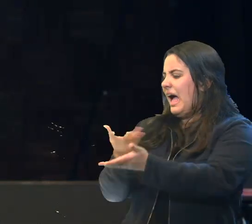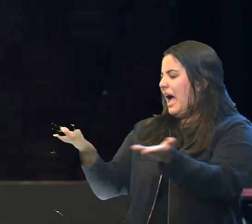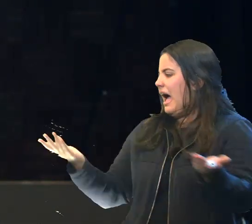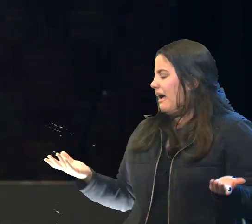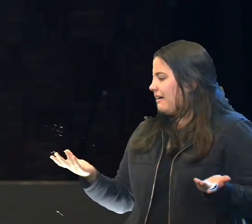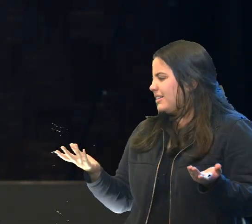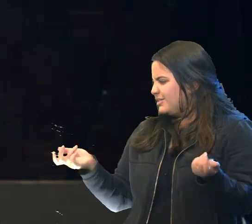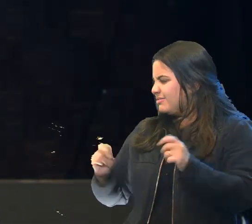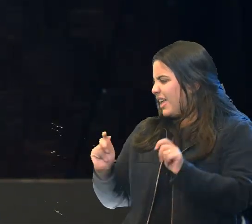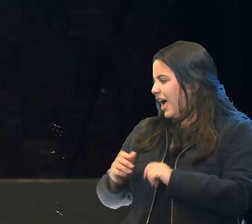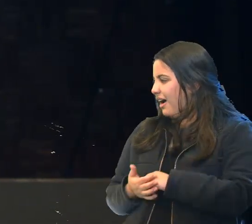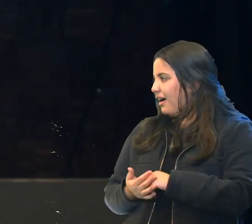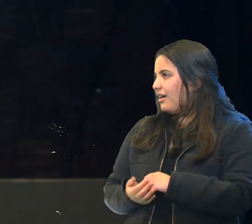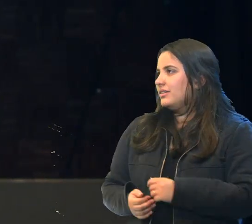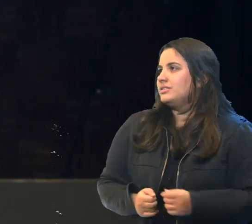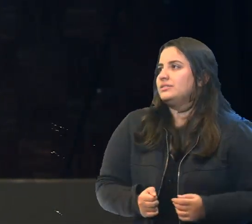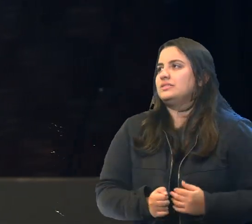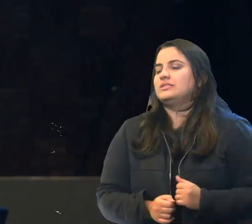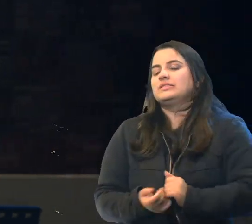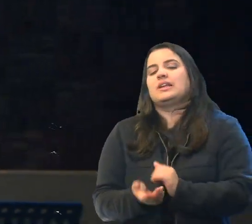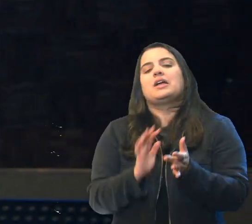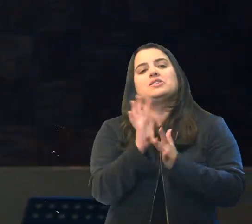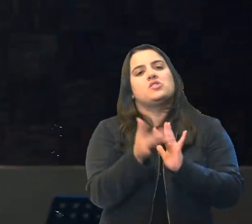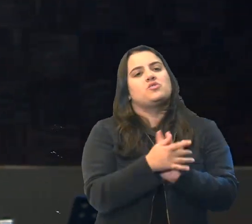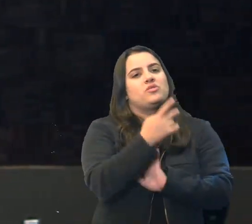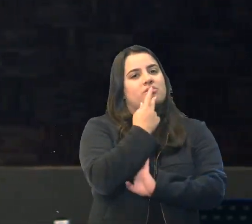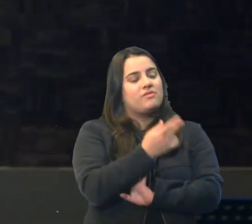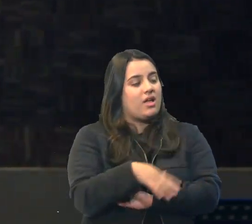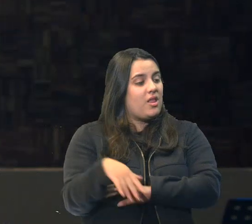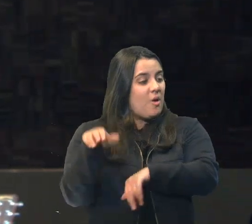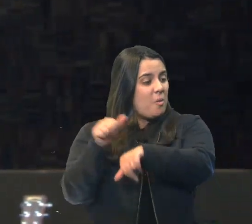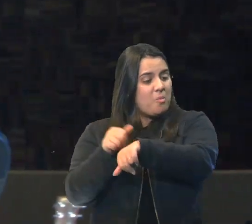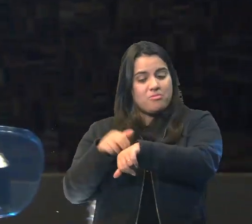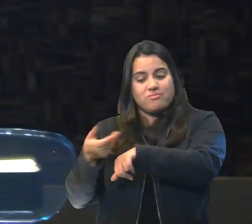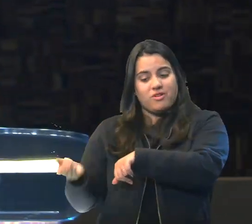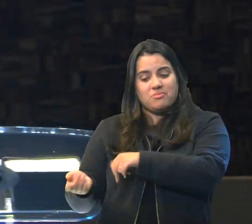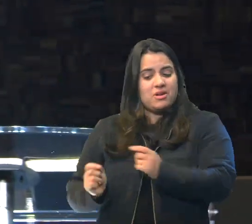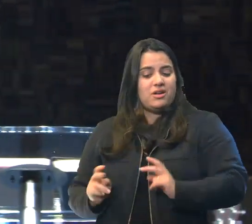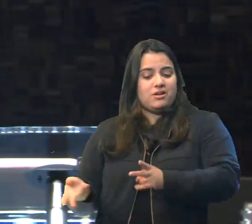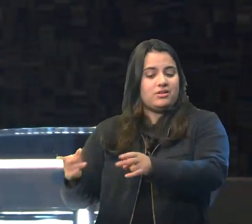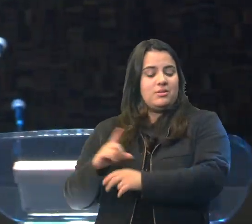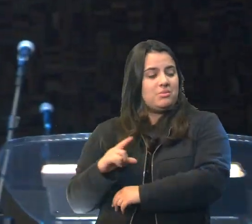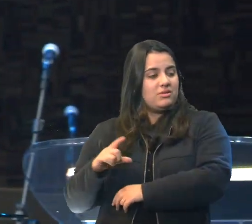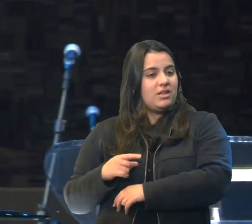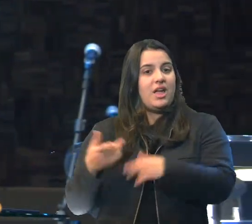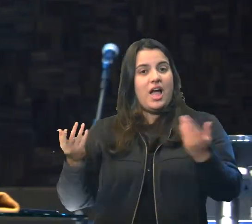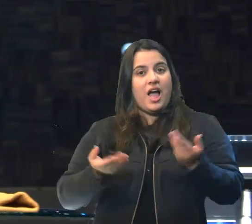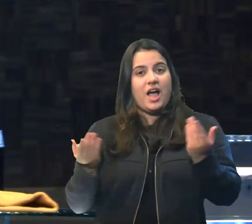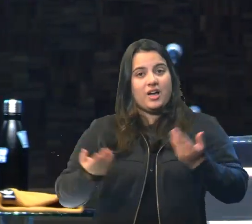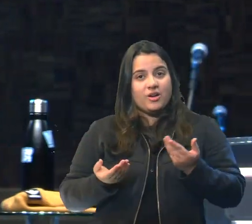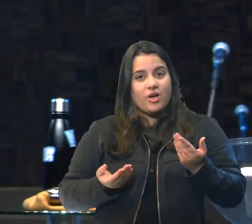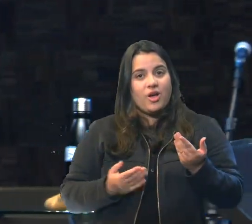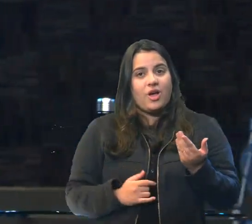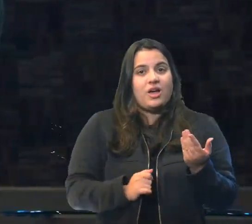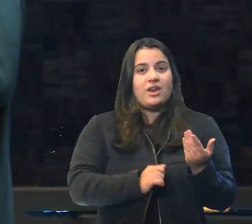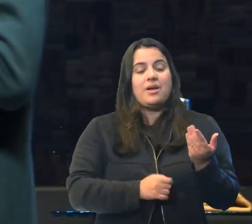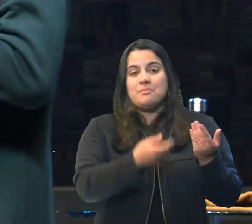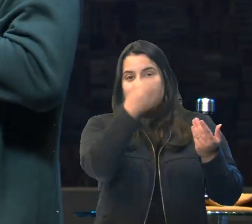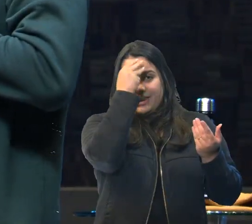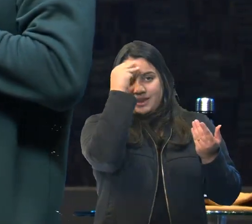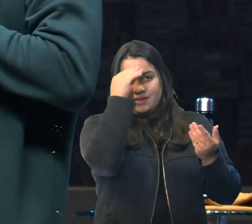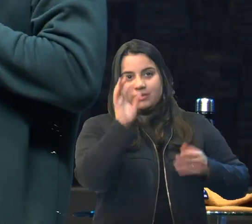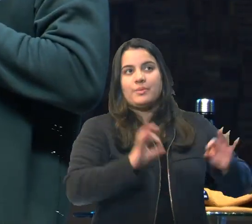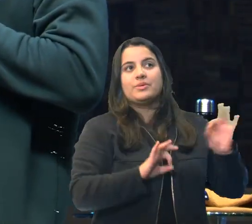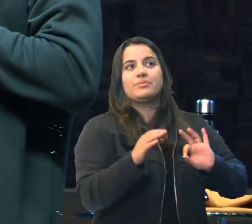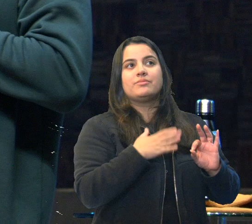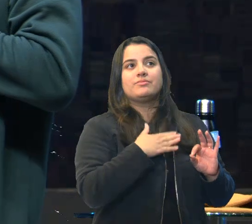mundo. E aí Jesus fala: os pobres vocês vão ter para sempre. Ela está me preparando para a minha obra na cruz.